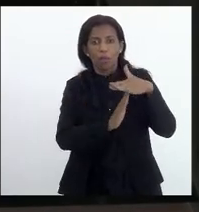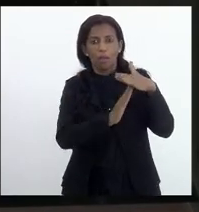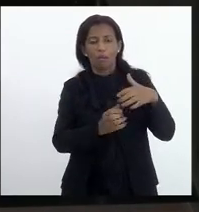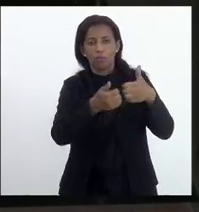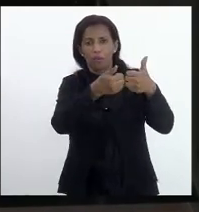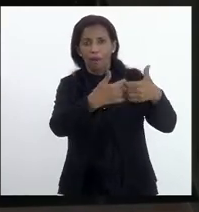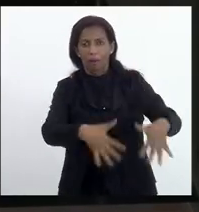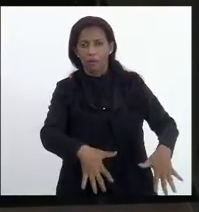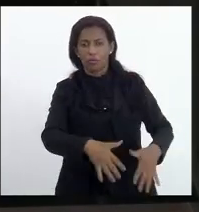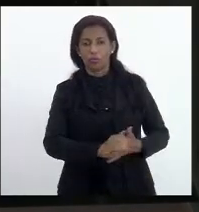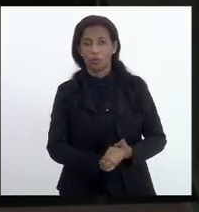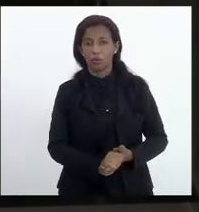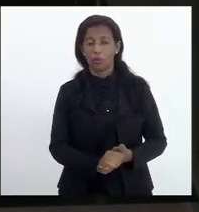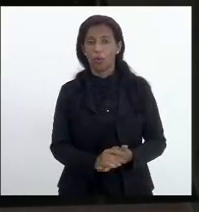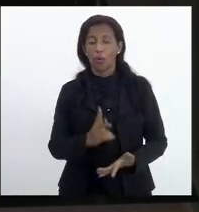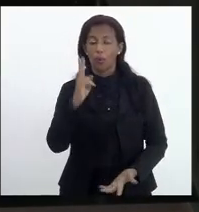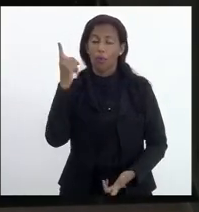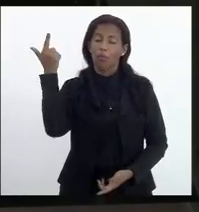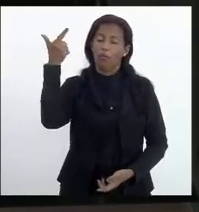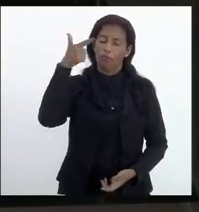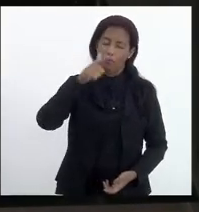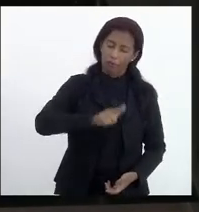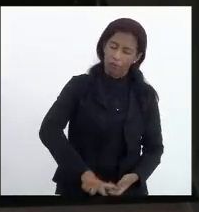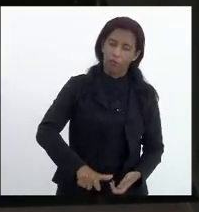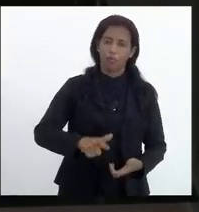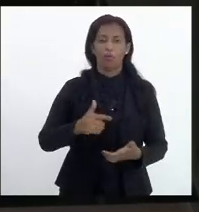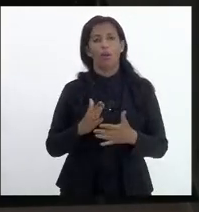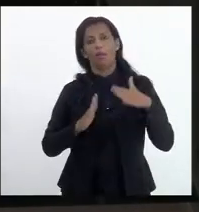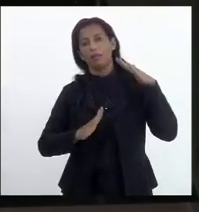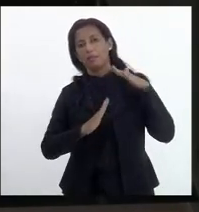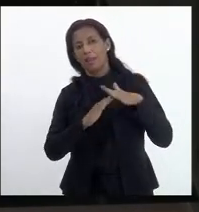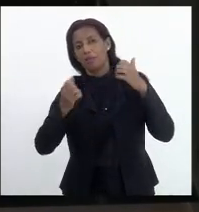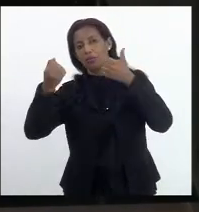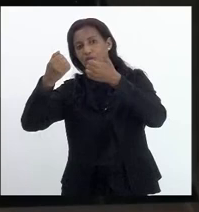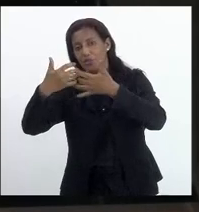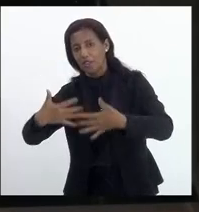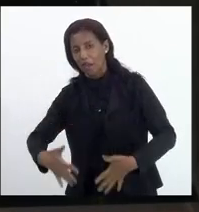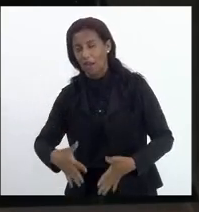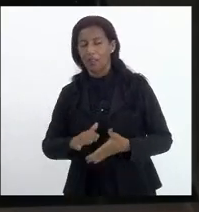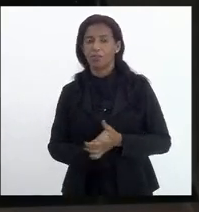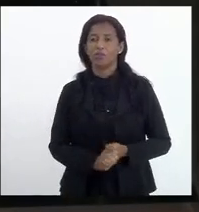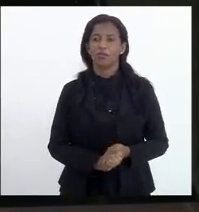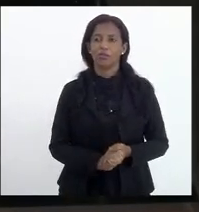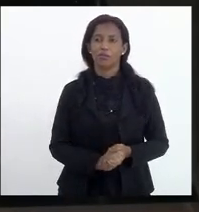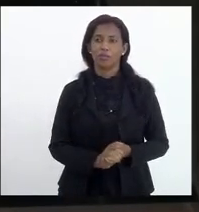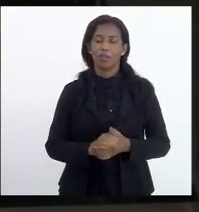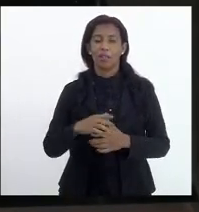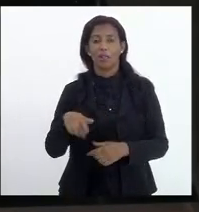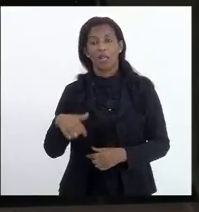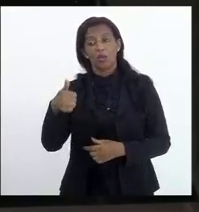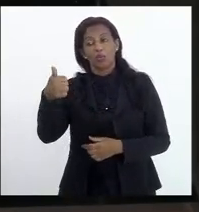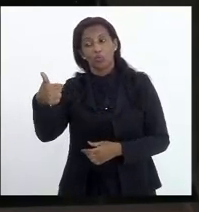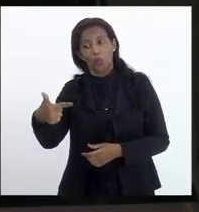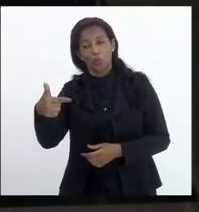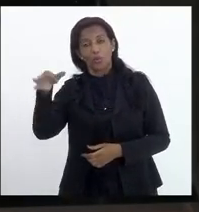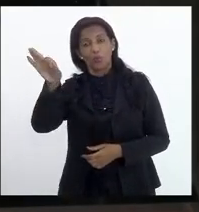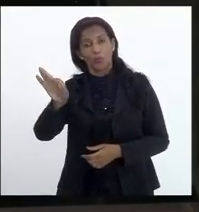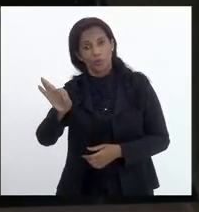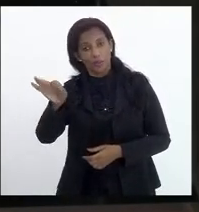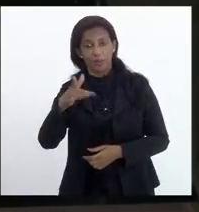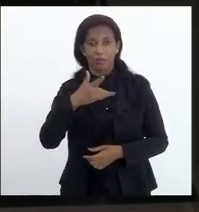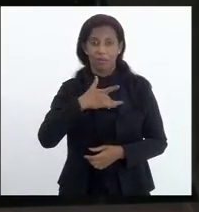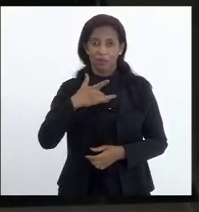gastos. Porque, volto a repetir, teto de gastos não incide nem nos 12% da